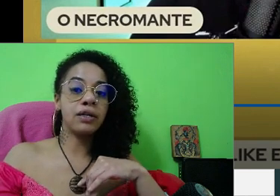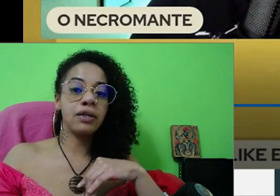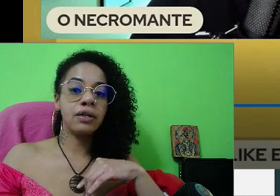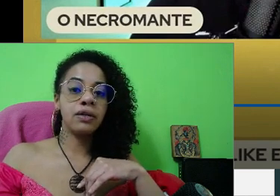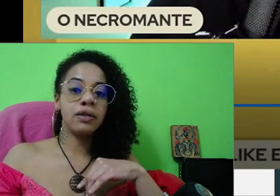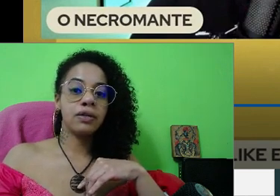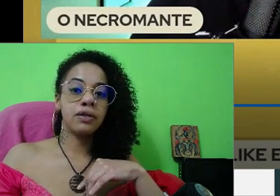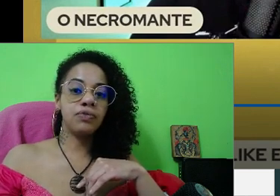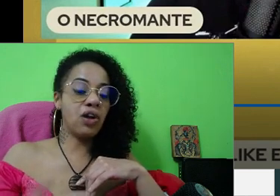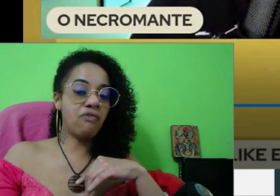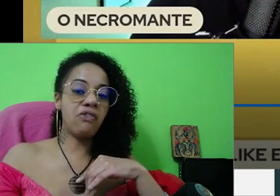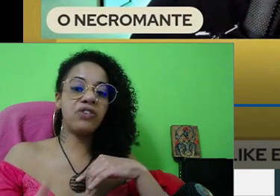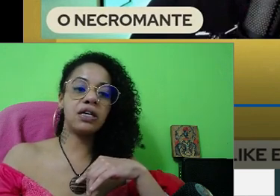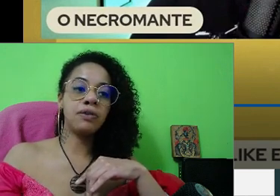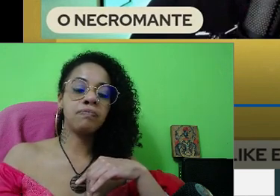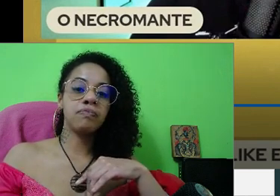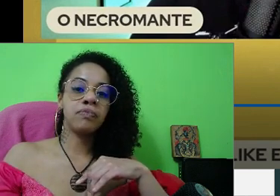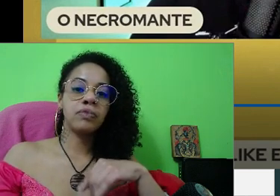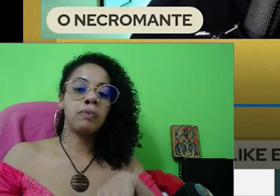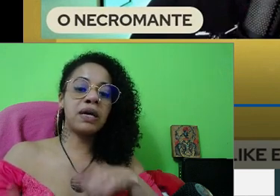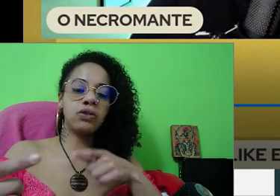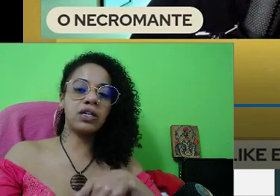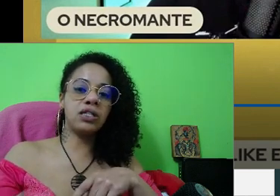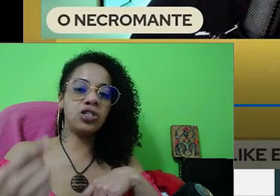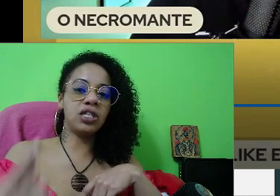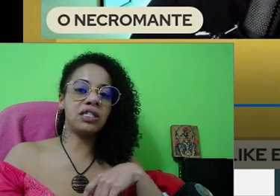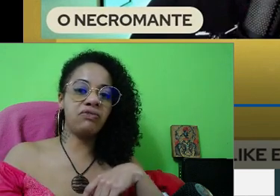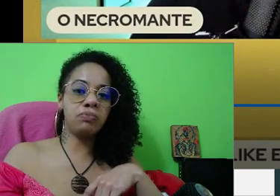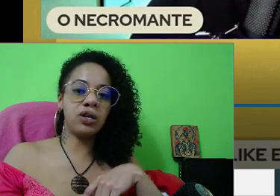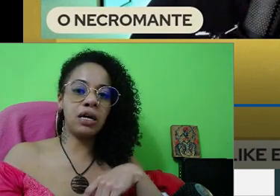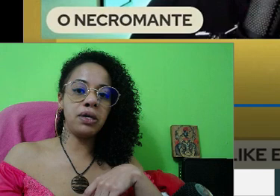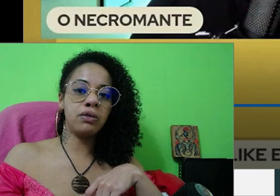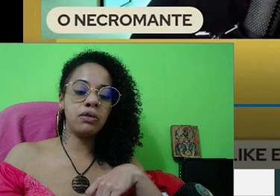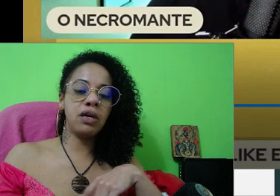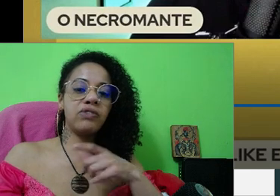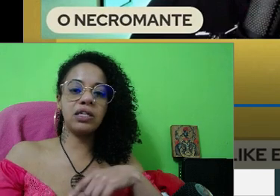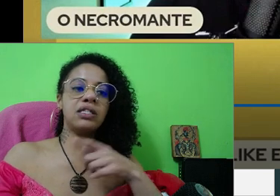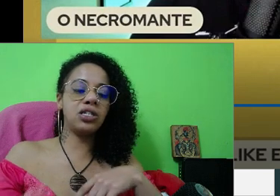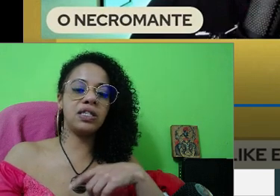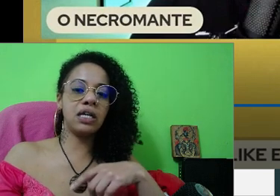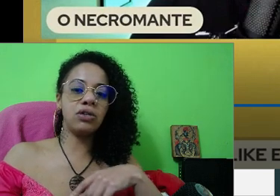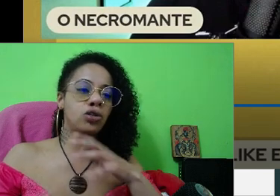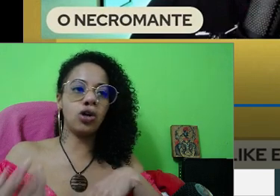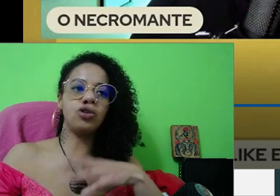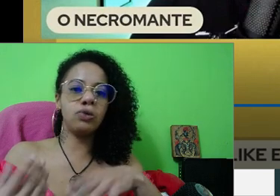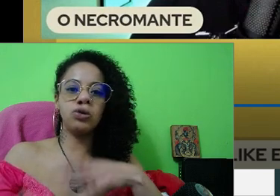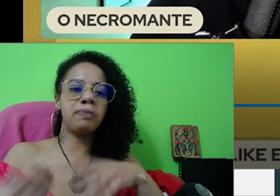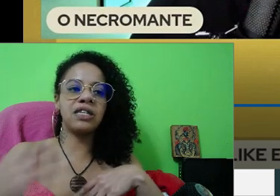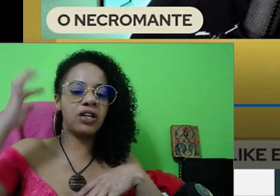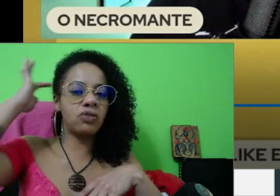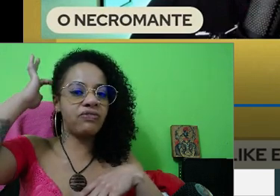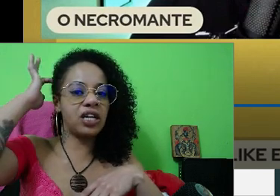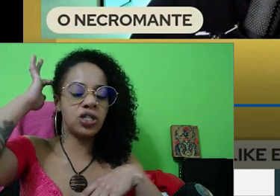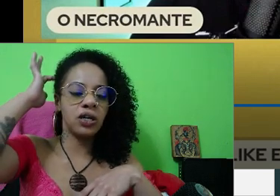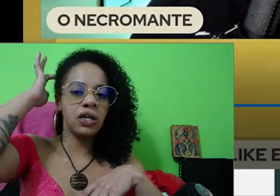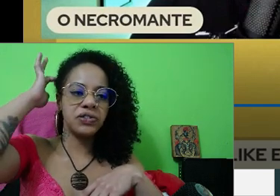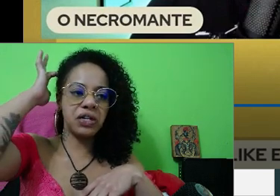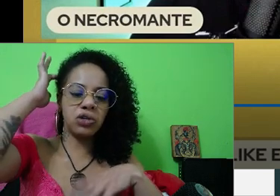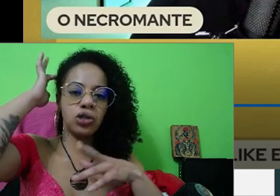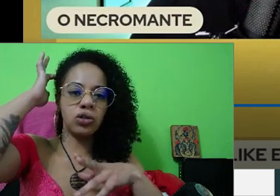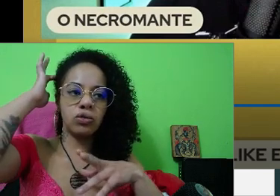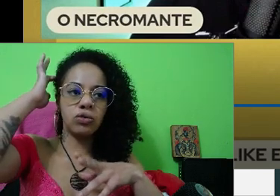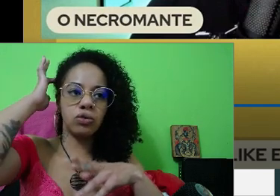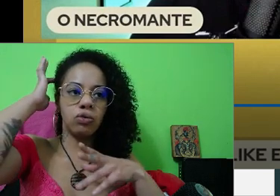agora não vou fazer passou 15 dias teve um programa e você está dizendo que todo mundo passava na sua frente